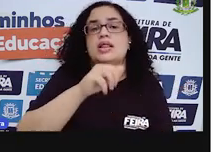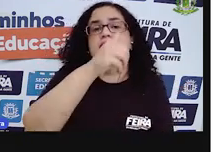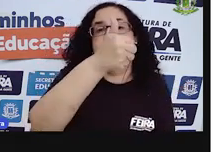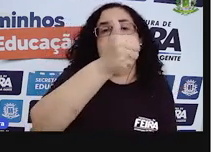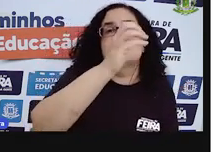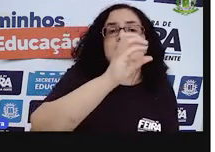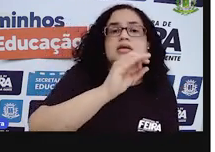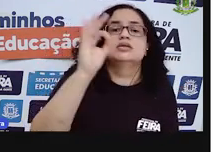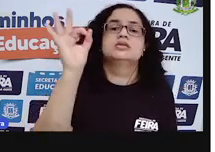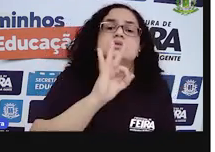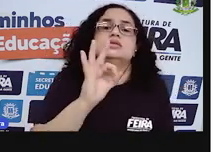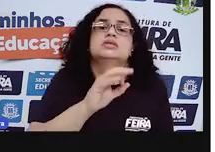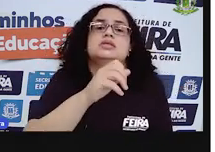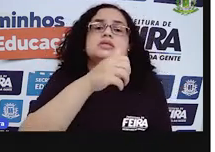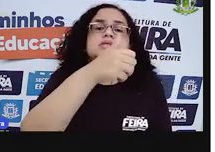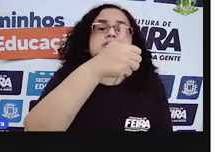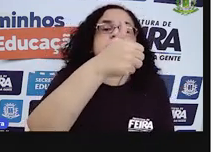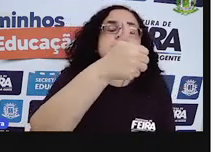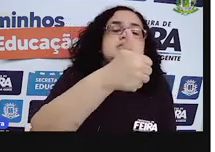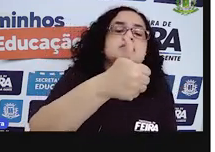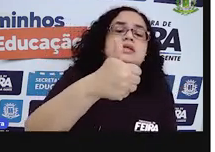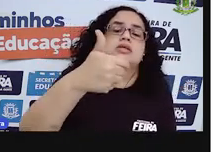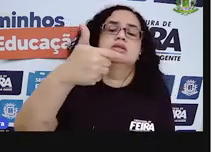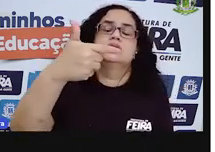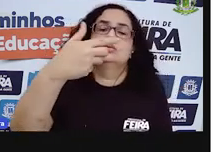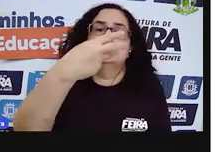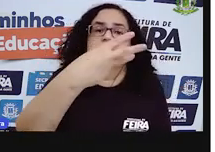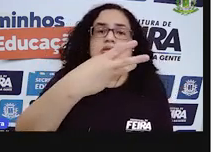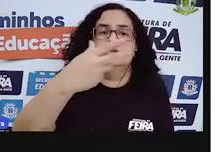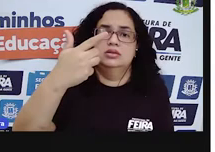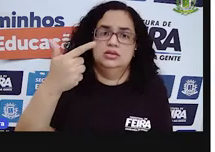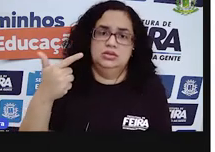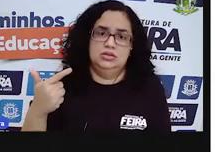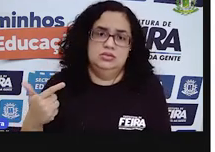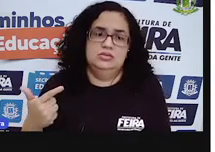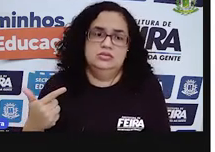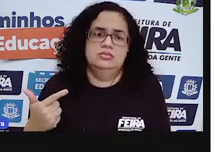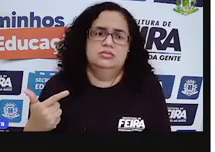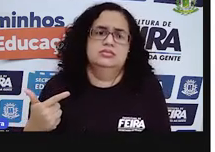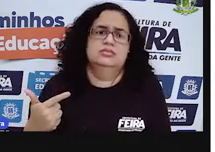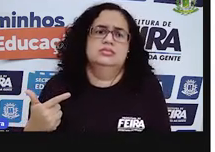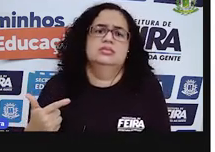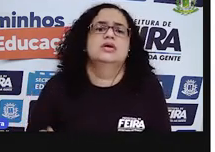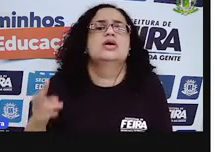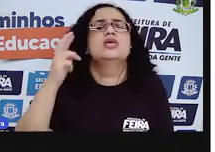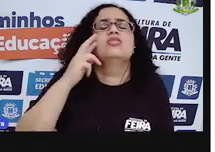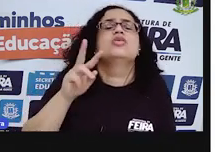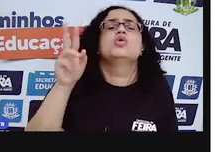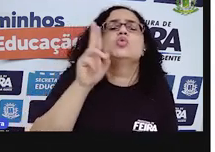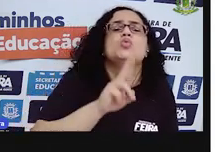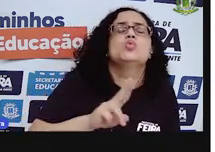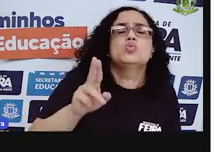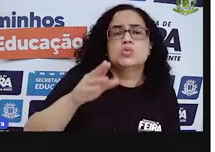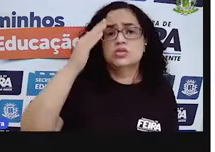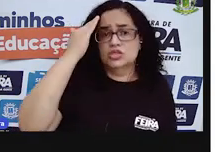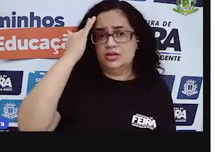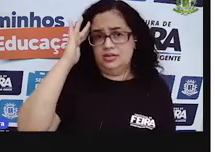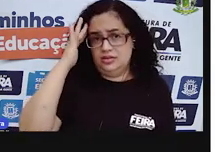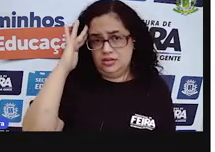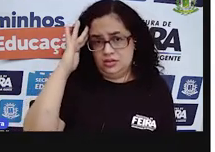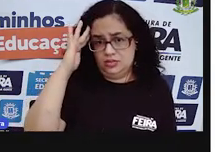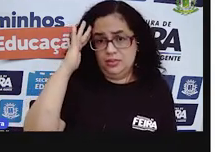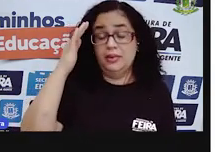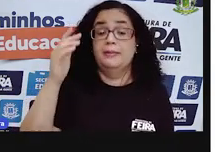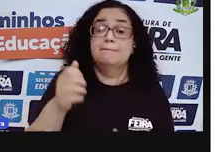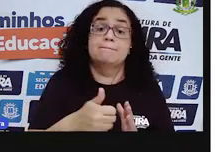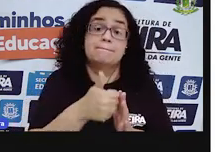10 por cento de 132 Oi e aí a gente vai usando as coisas que a gente já